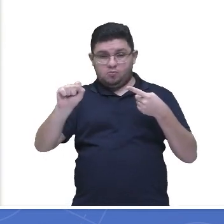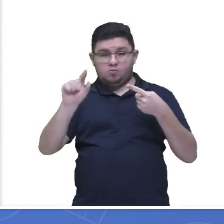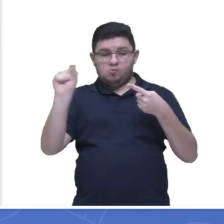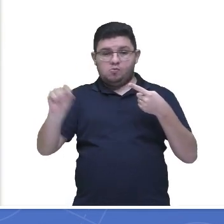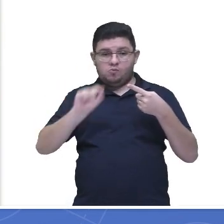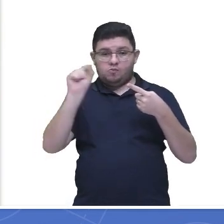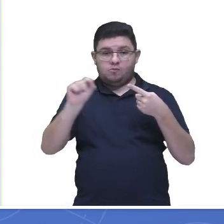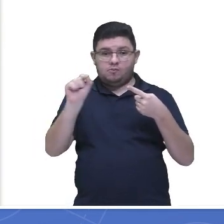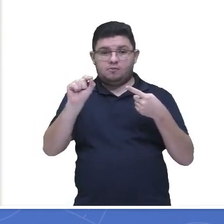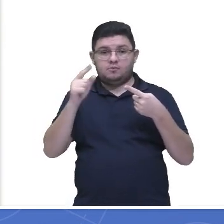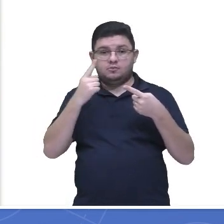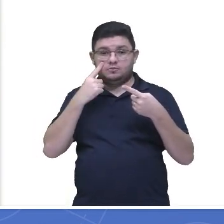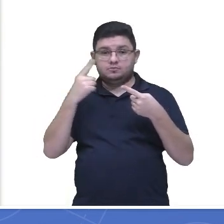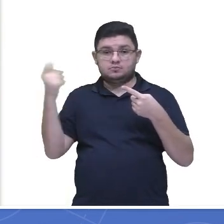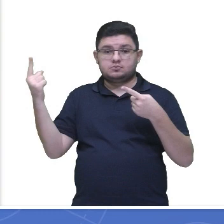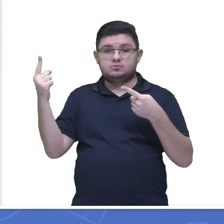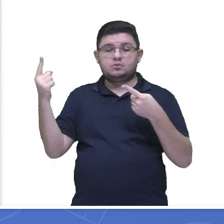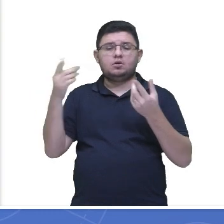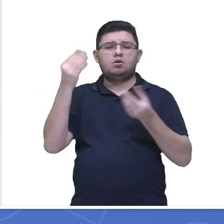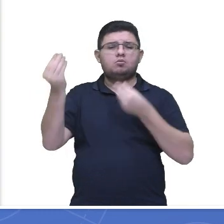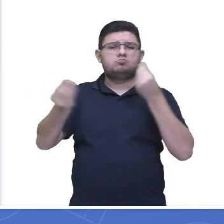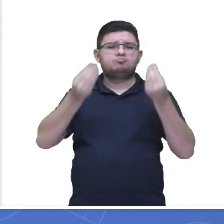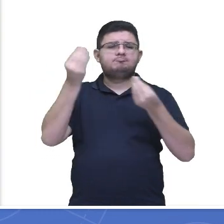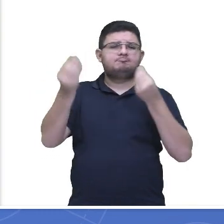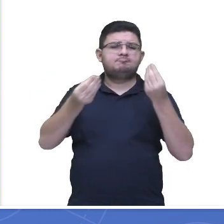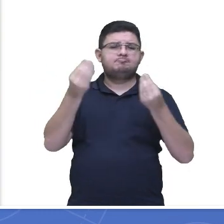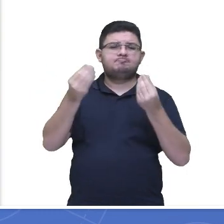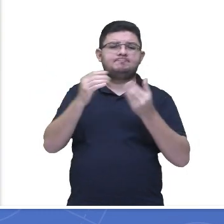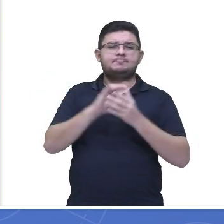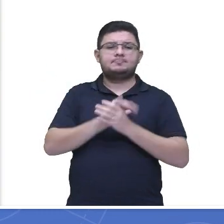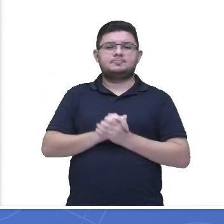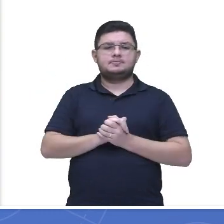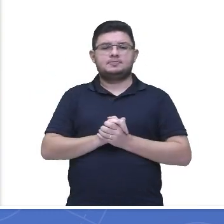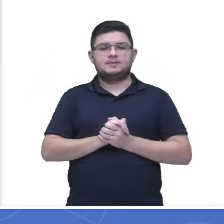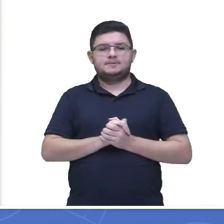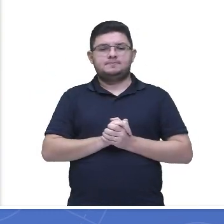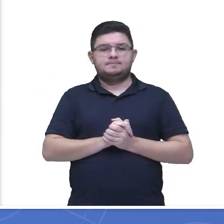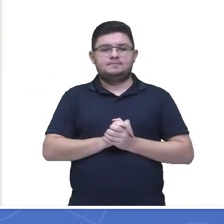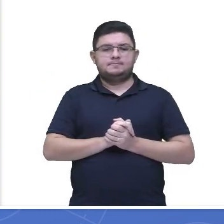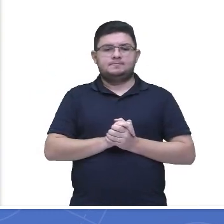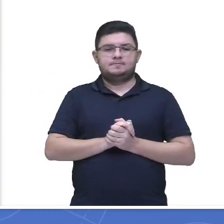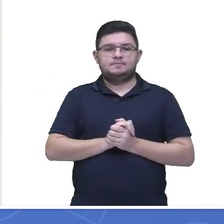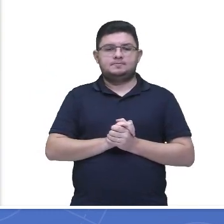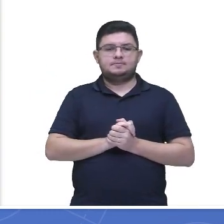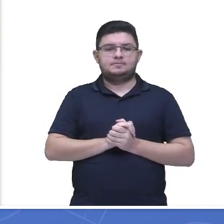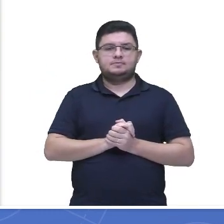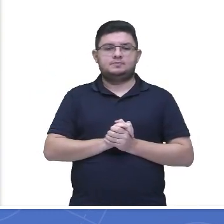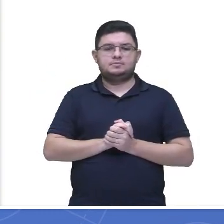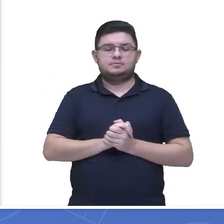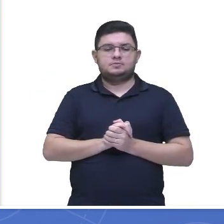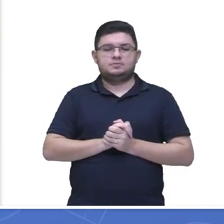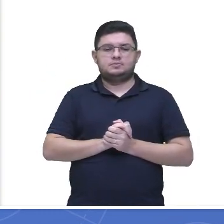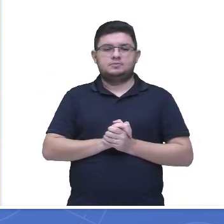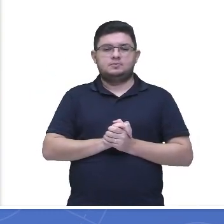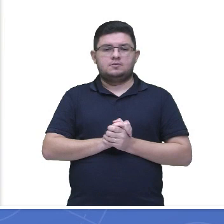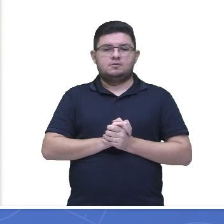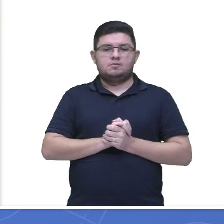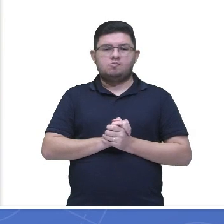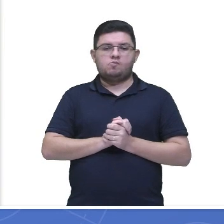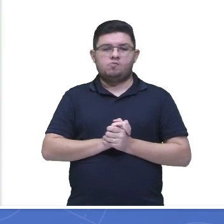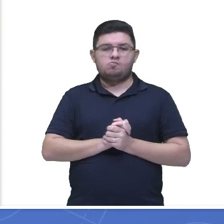é polinuclear e ela é do tipo núcleo